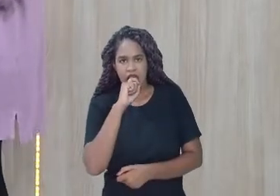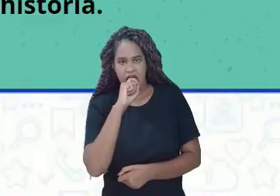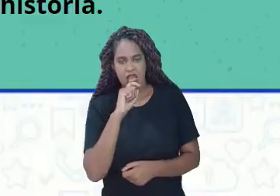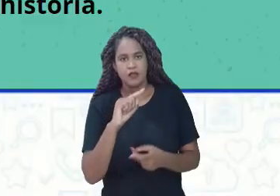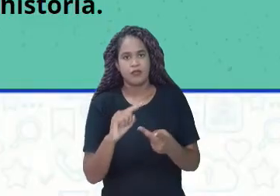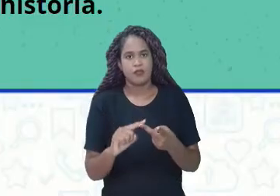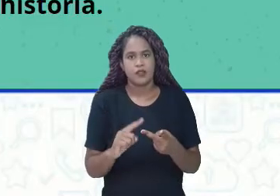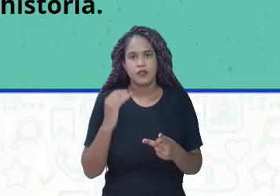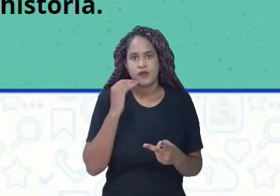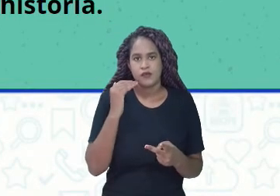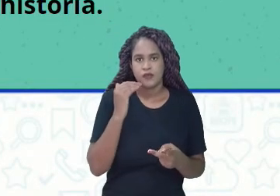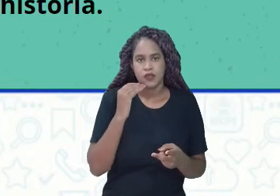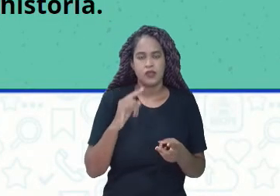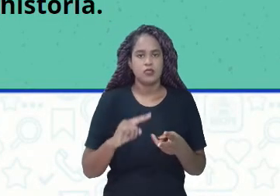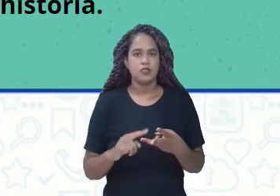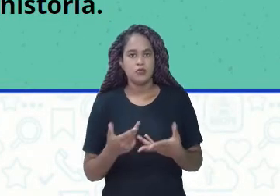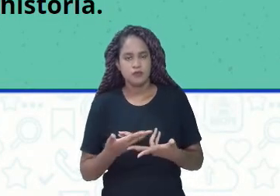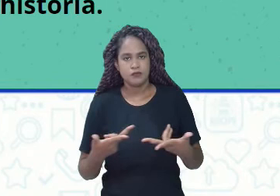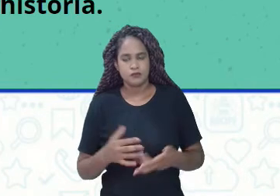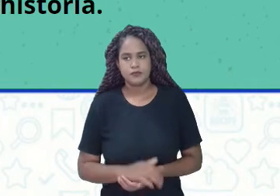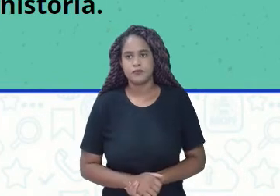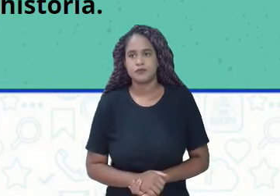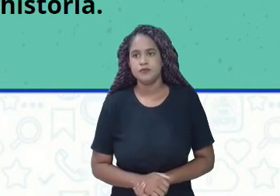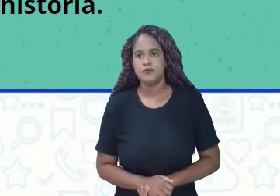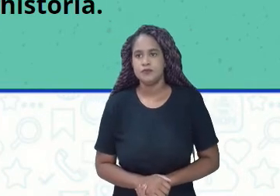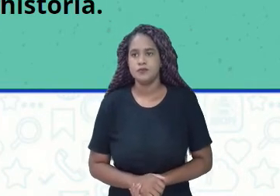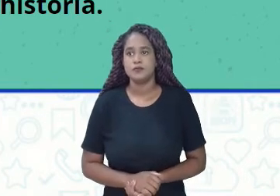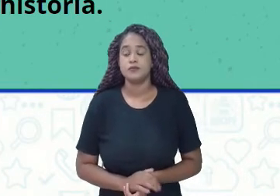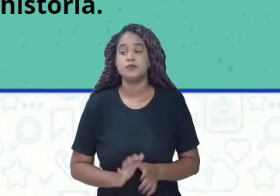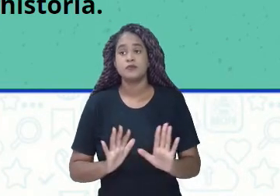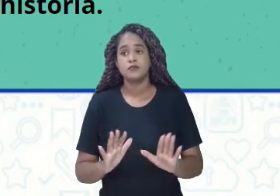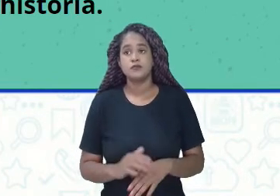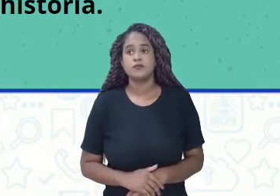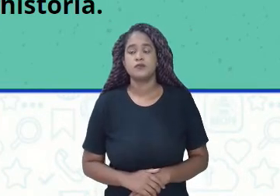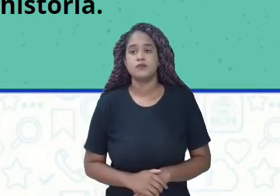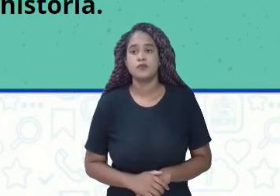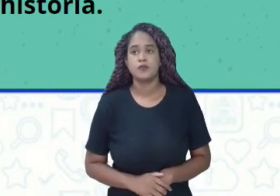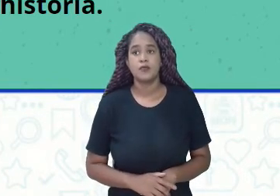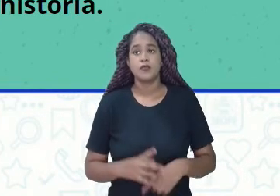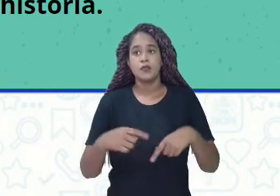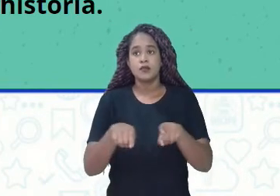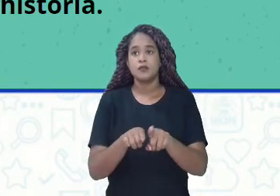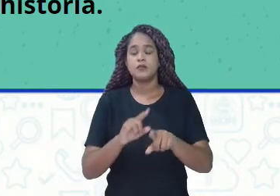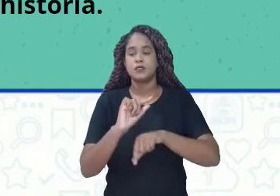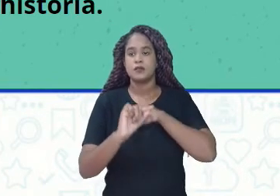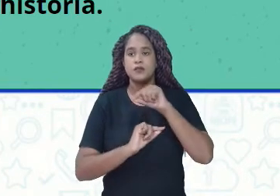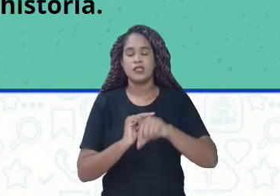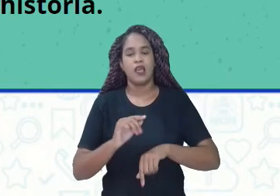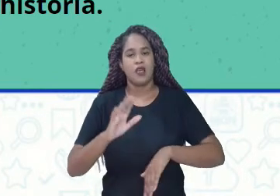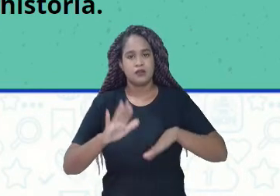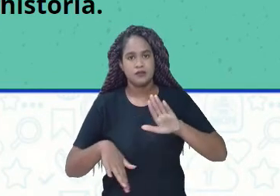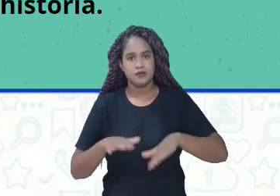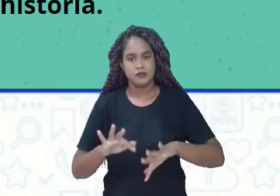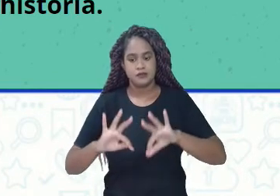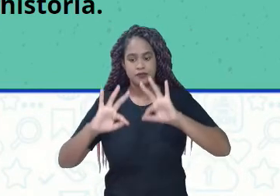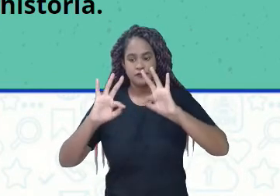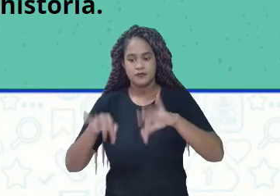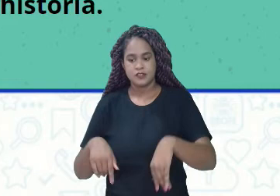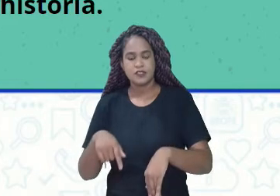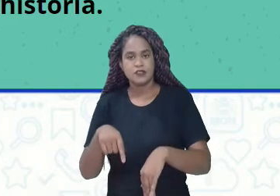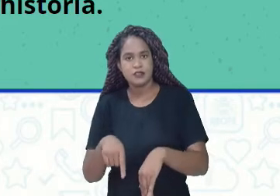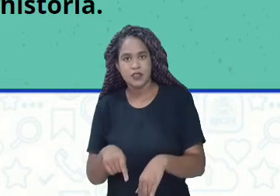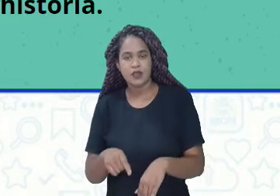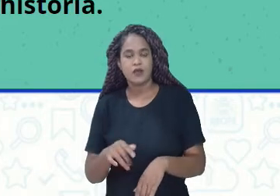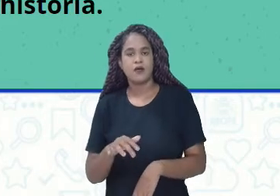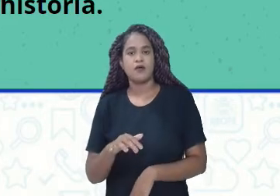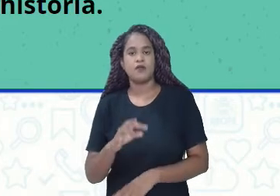A gente tem a vitória da inteligência sobre a força, né? Isso também eu já falei bastante aqui, que nem sempre o final da fábula é o final óbvio.